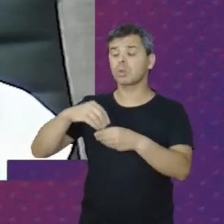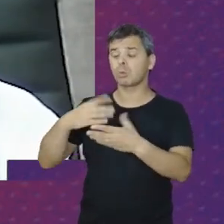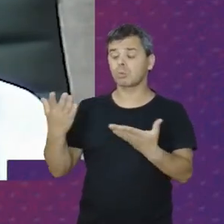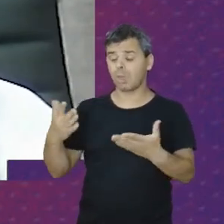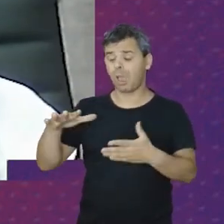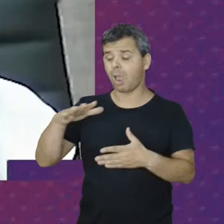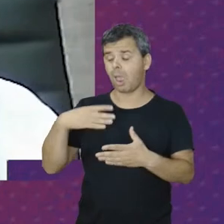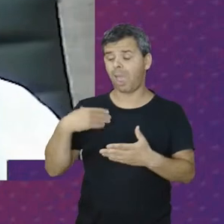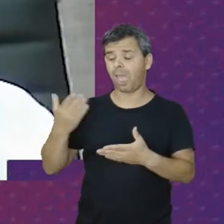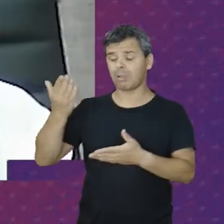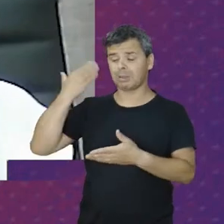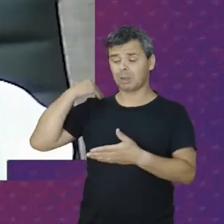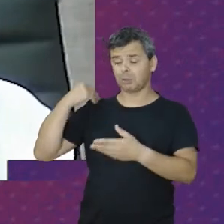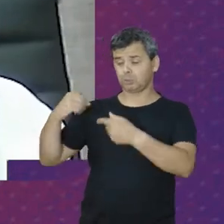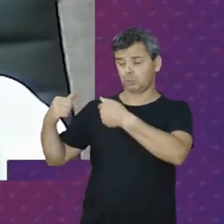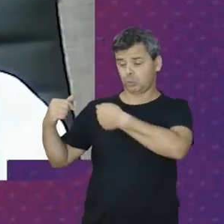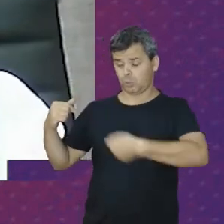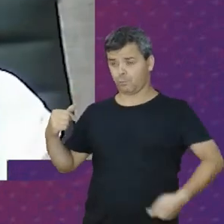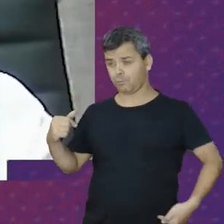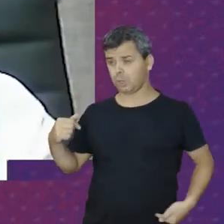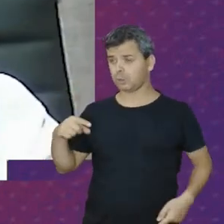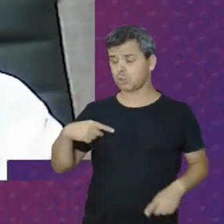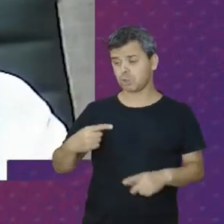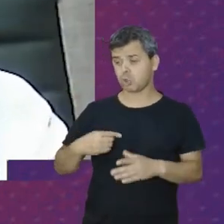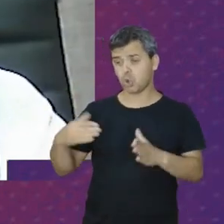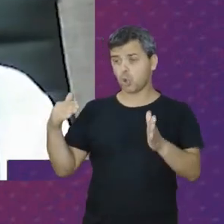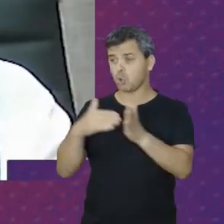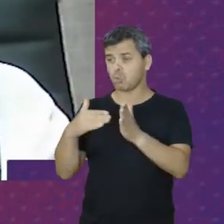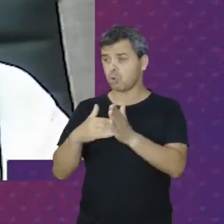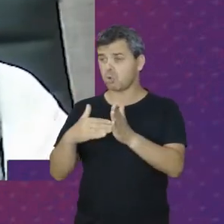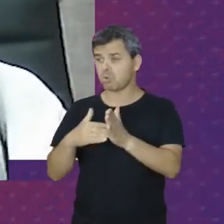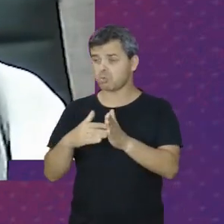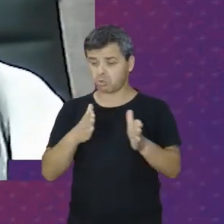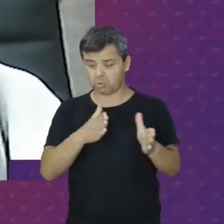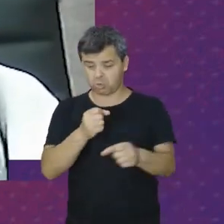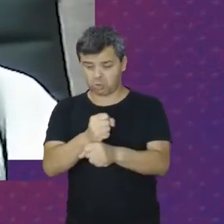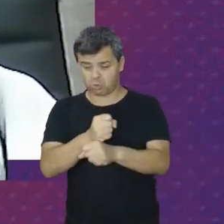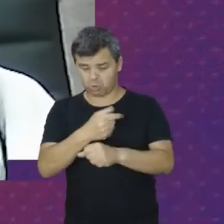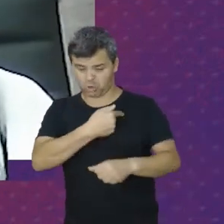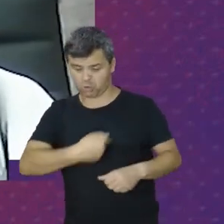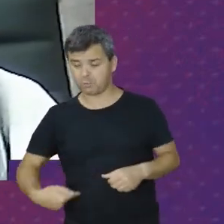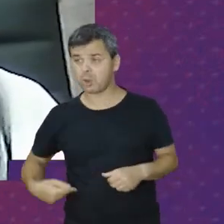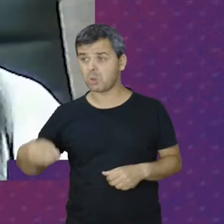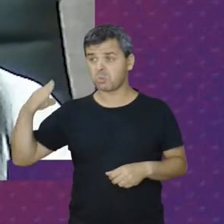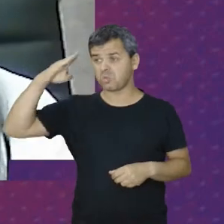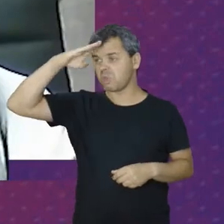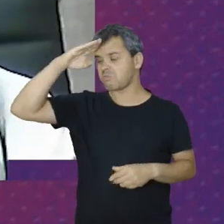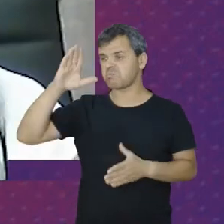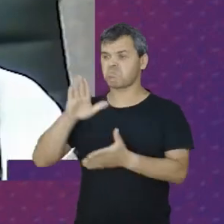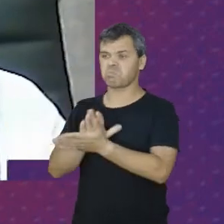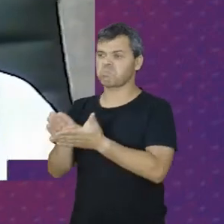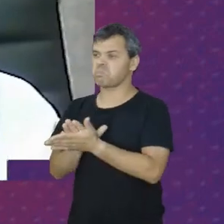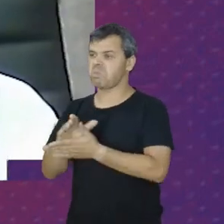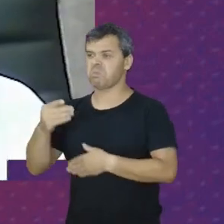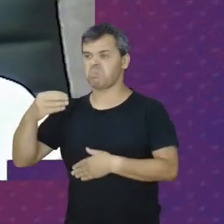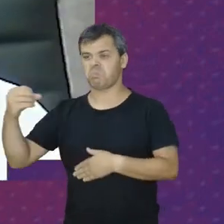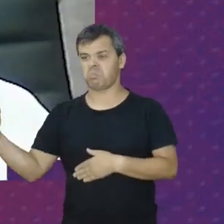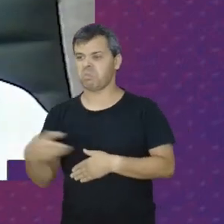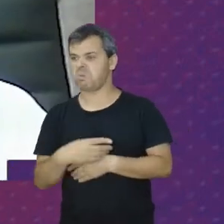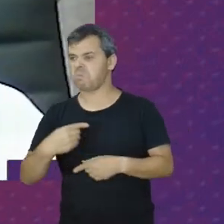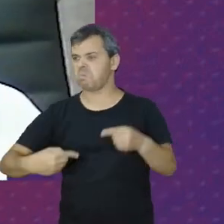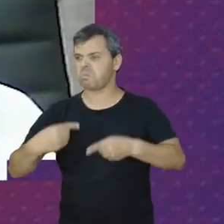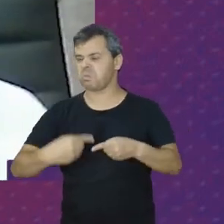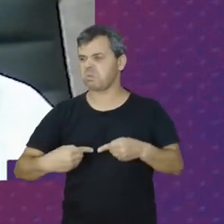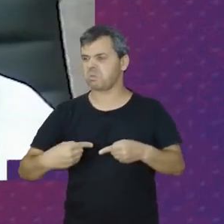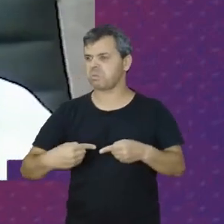Dilma. E esses últimos 4 anos não teve nada de novo que a gente pudesse dizer assim, olha, essa política pública é uma política pública